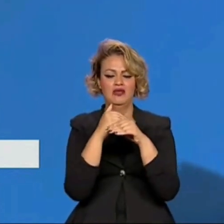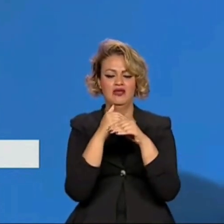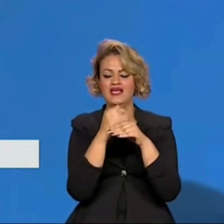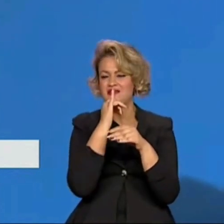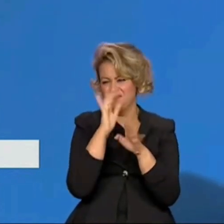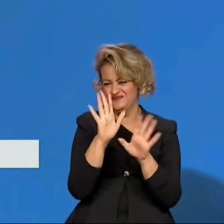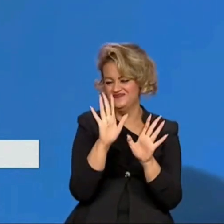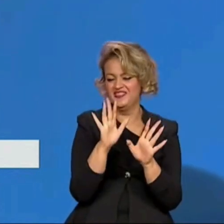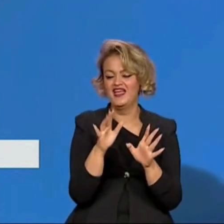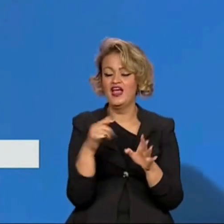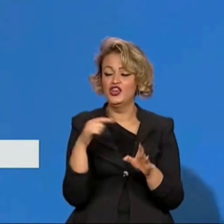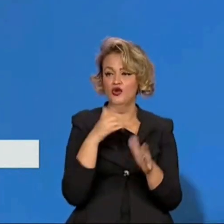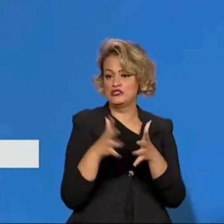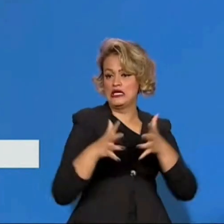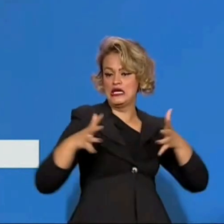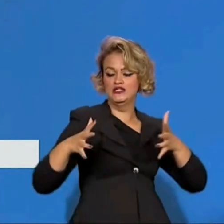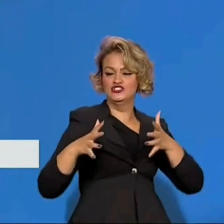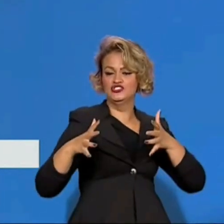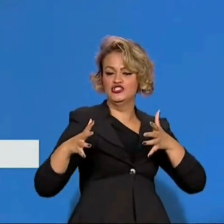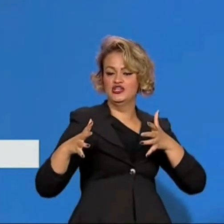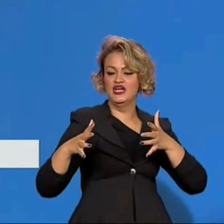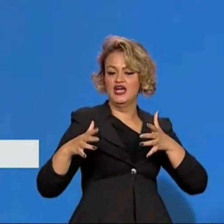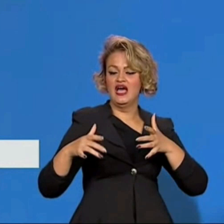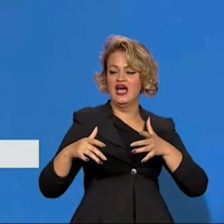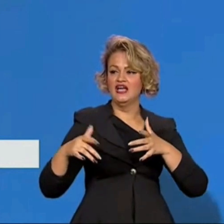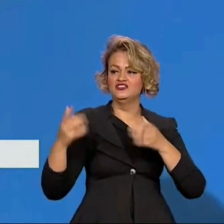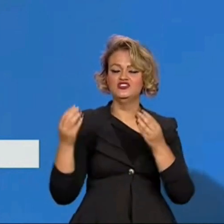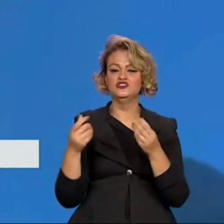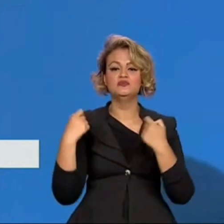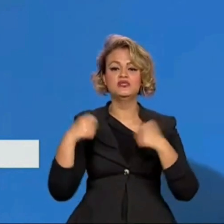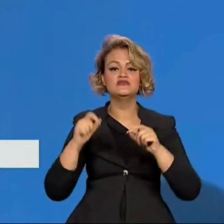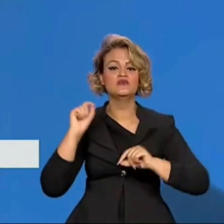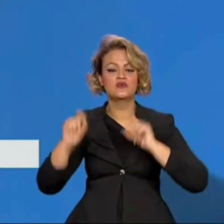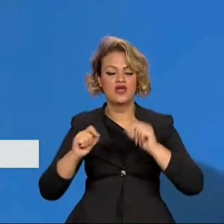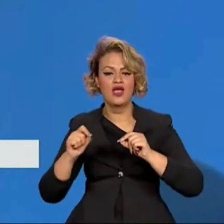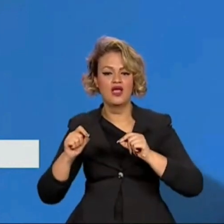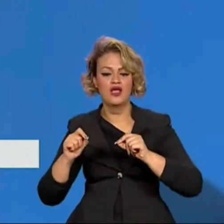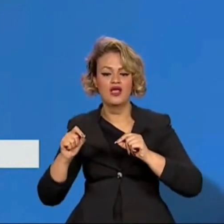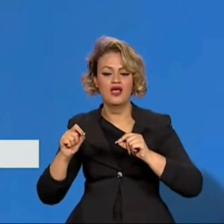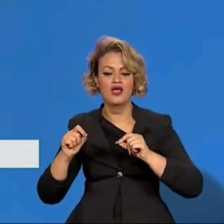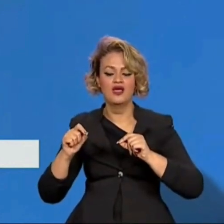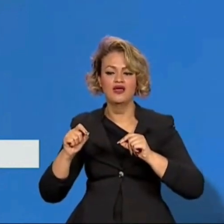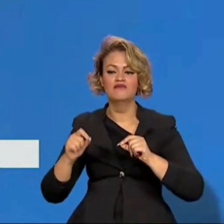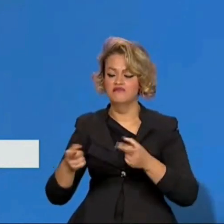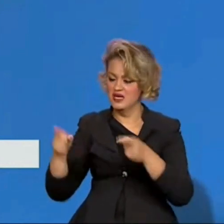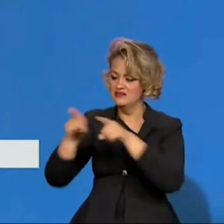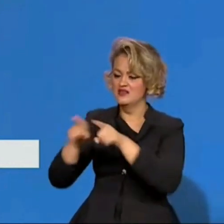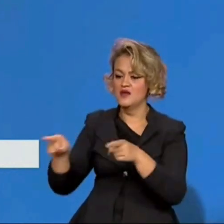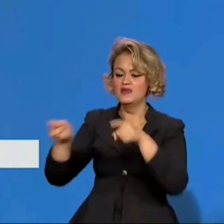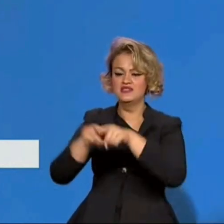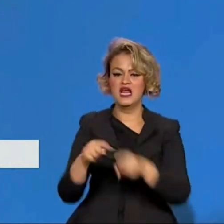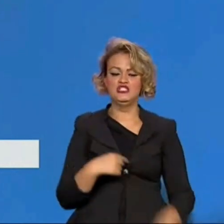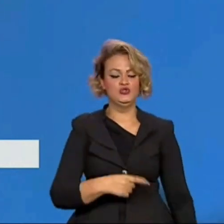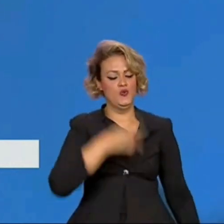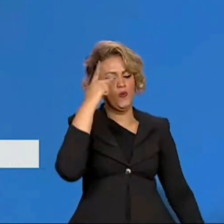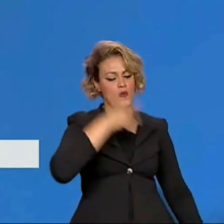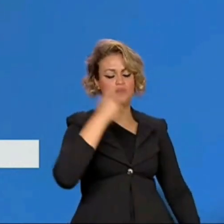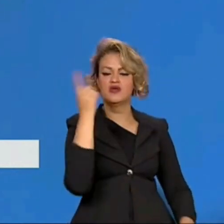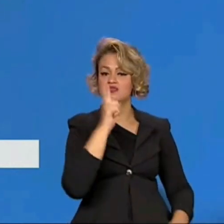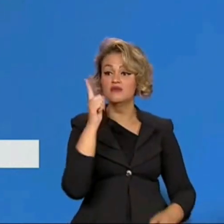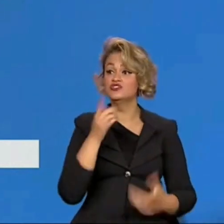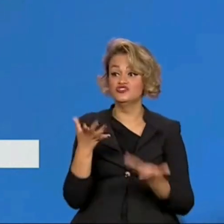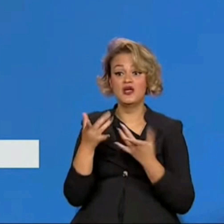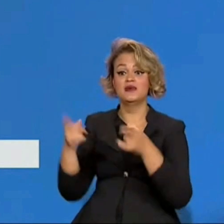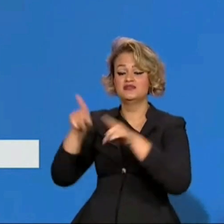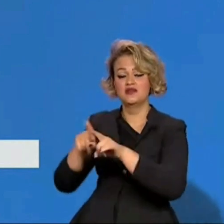porque nós somos grandes que nós temos que ter hegemonia, não. Nós queremos construir parceria com as empresas